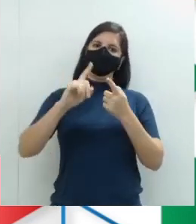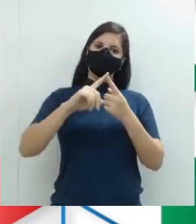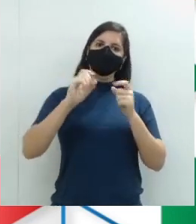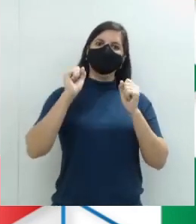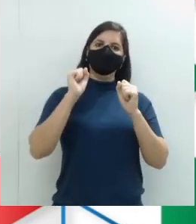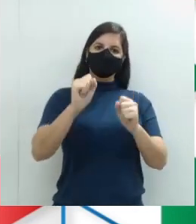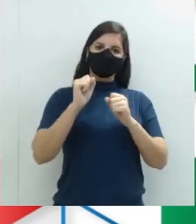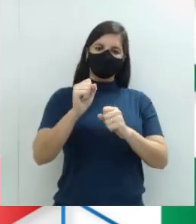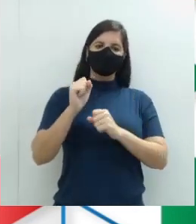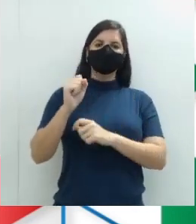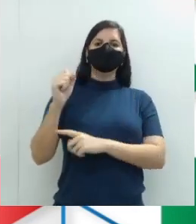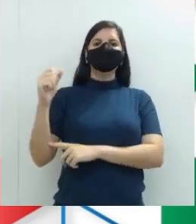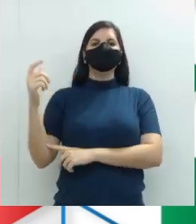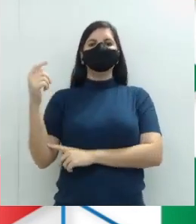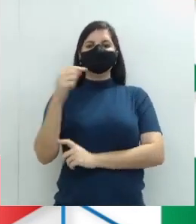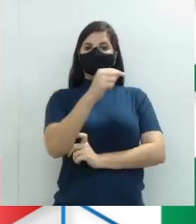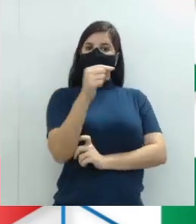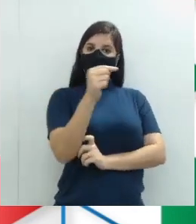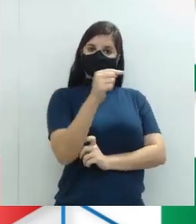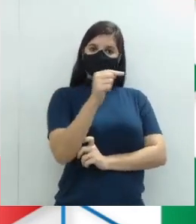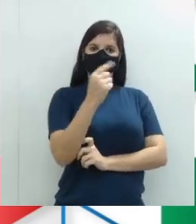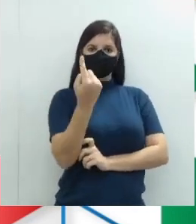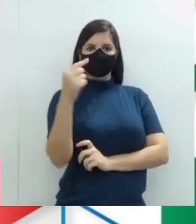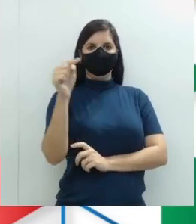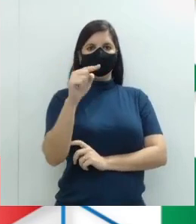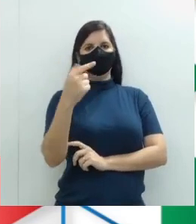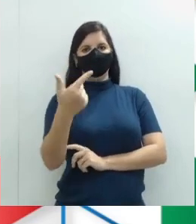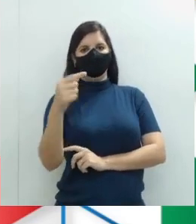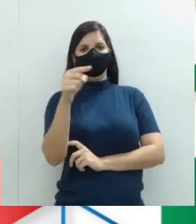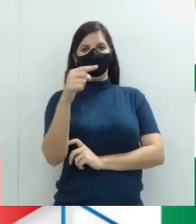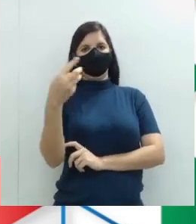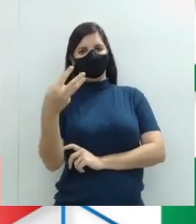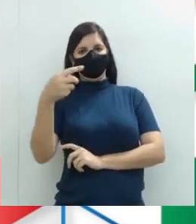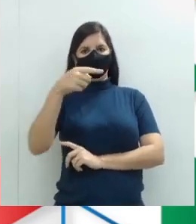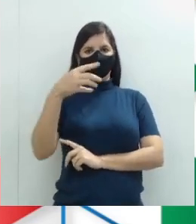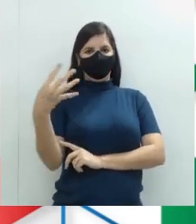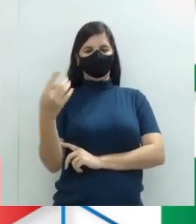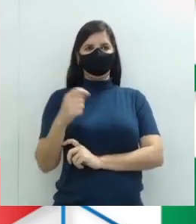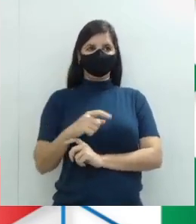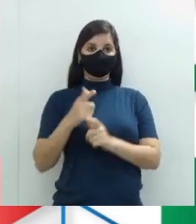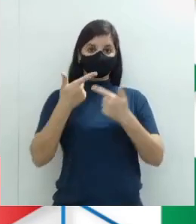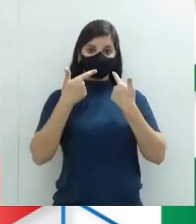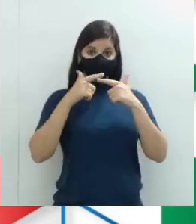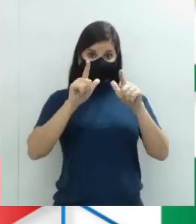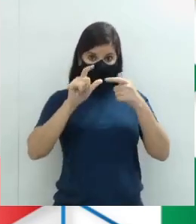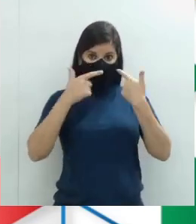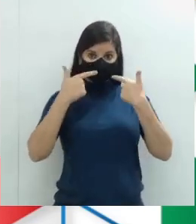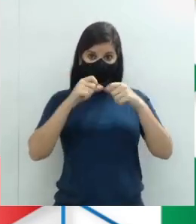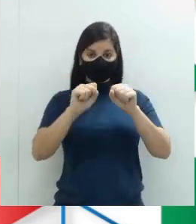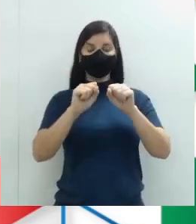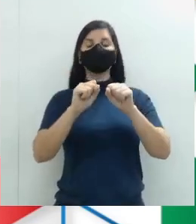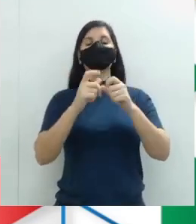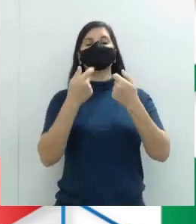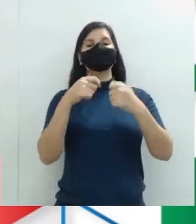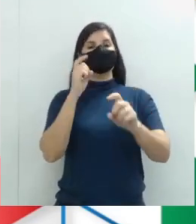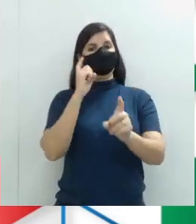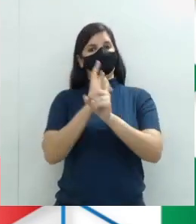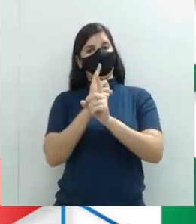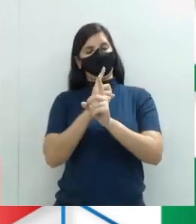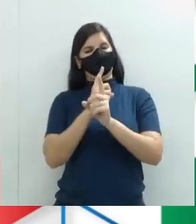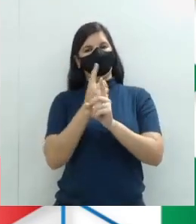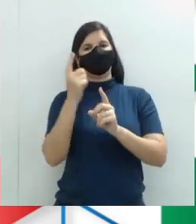um comparativo com os números negativos, menos 1, menos 2, menos 3. Só que na linguagem algébrica eu preciso